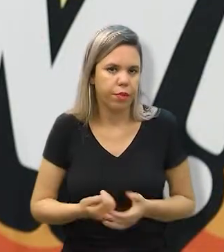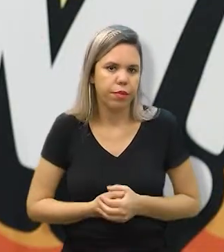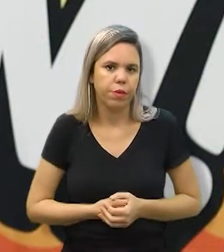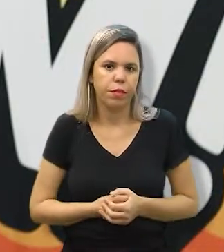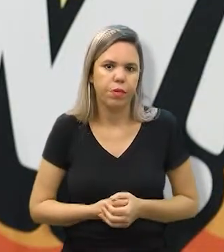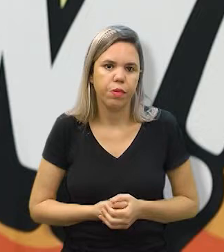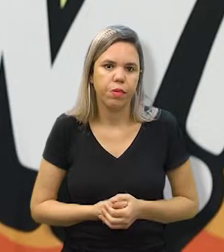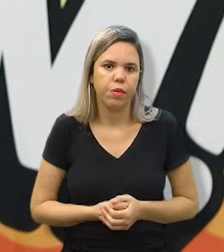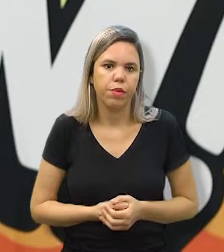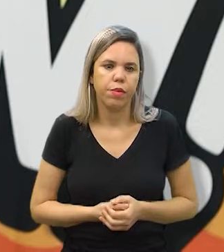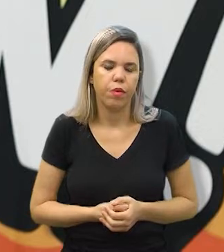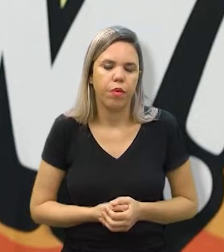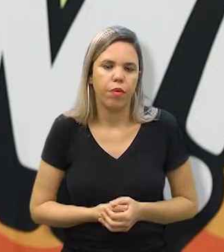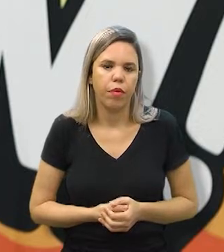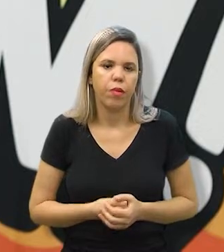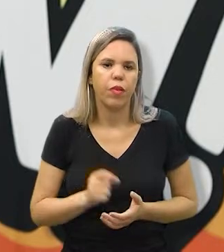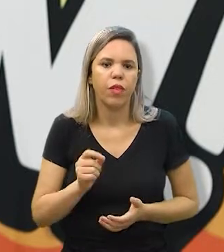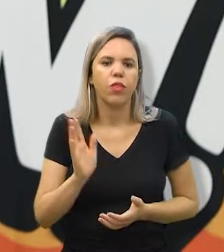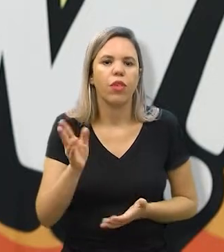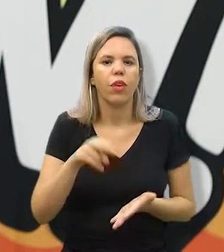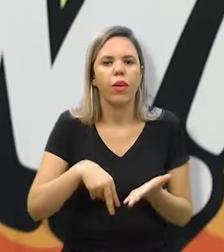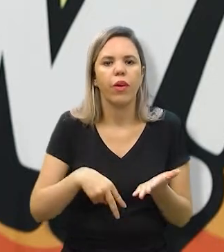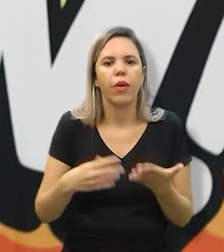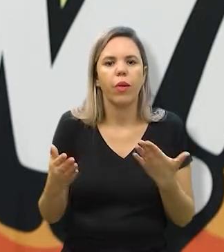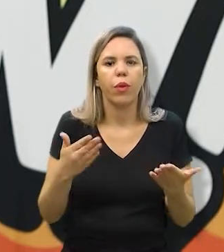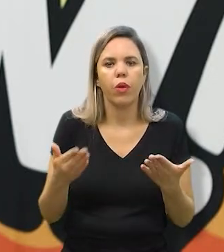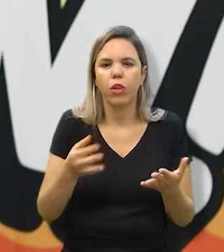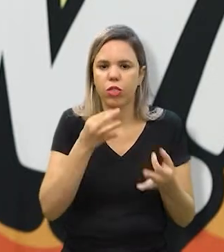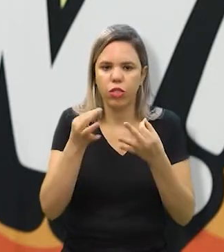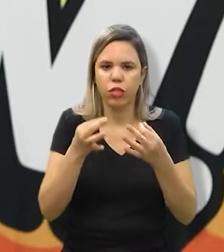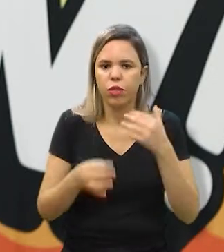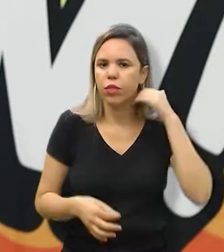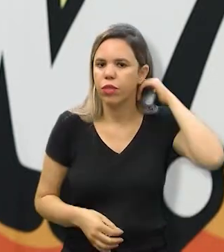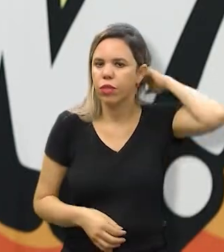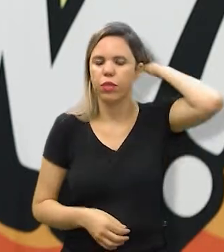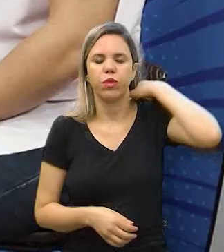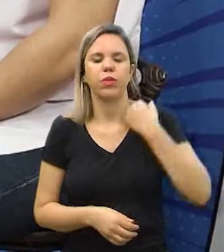versão comercial, né? Quem já leu, quais foram as críticas?